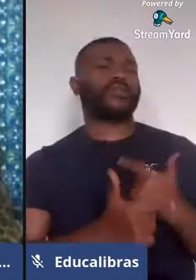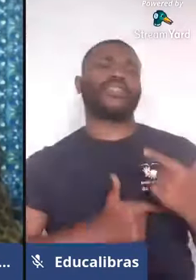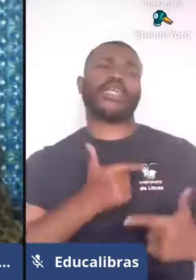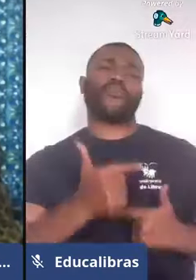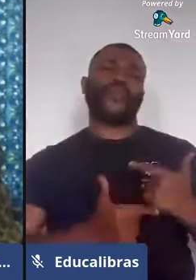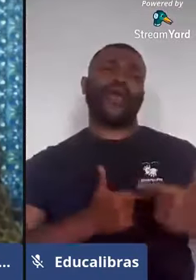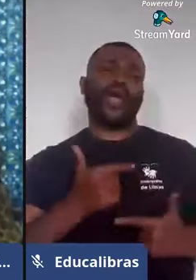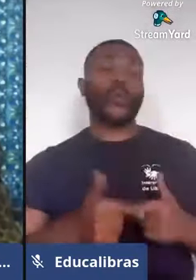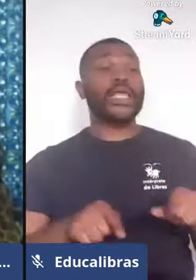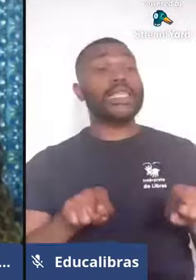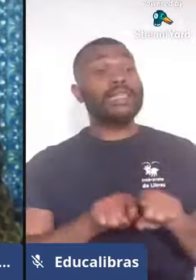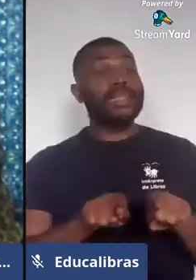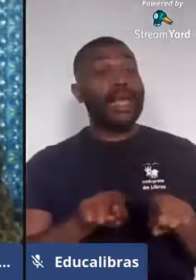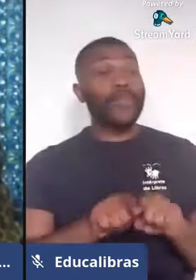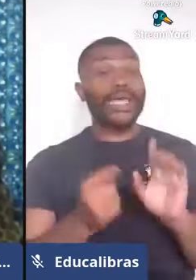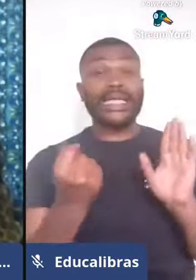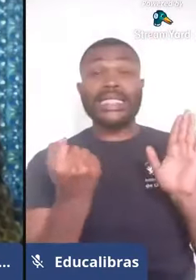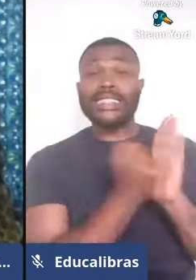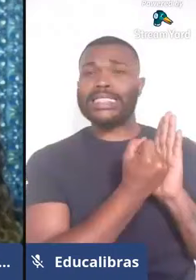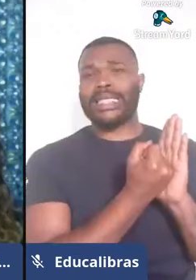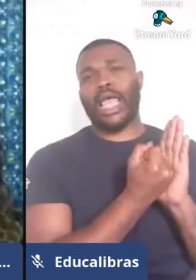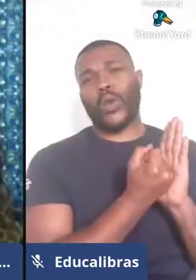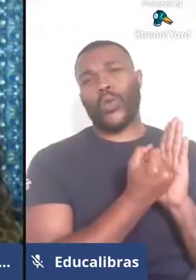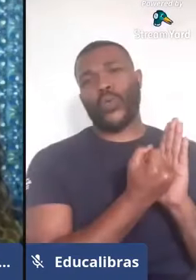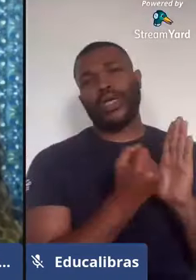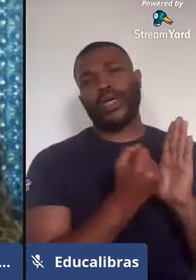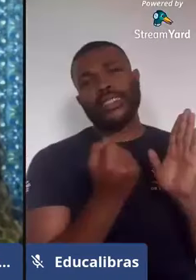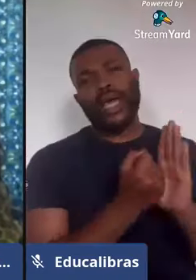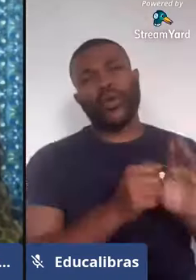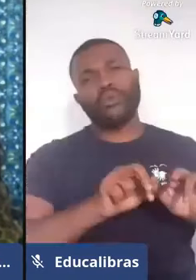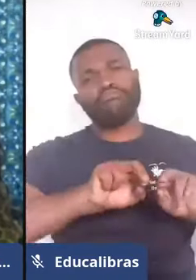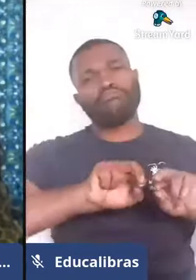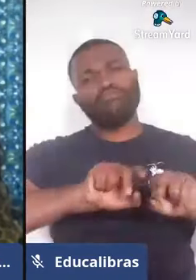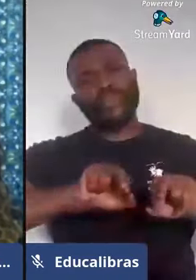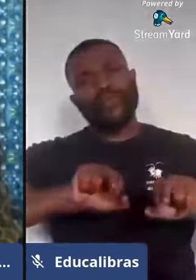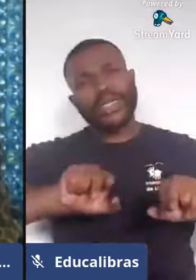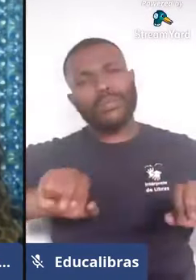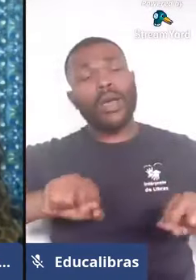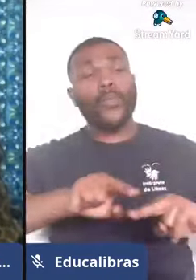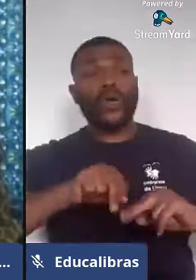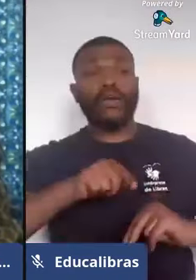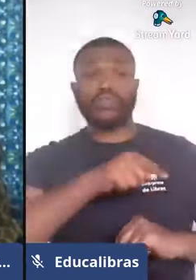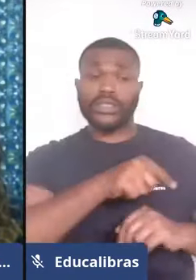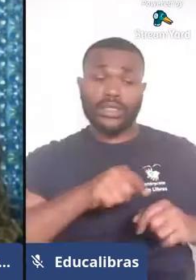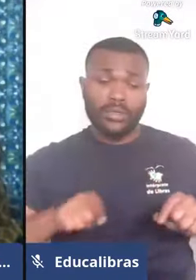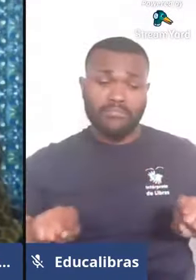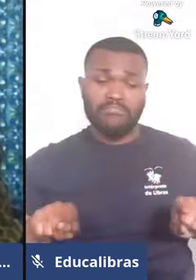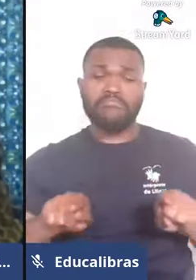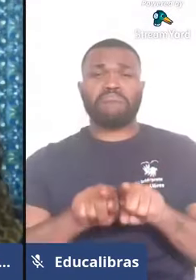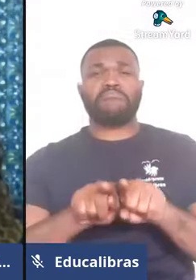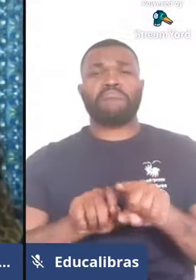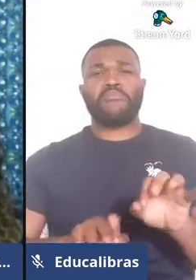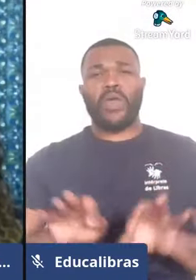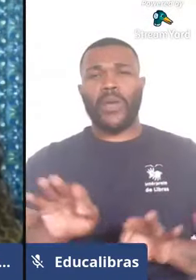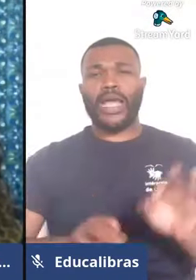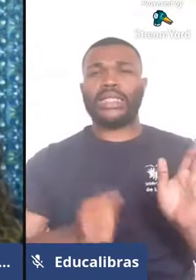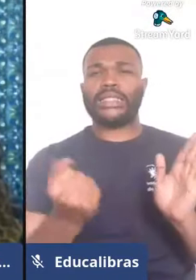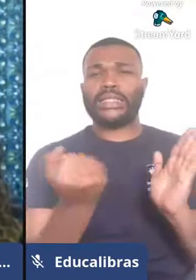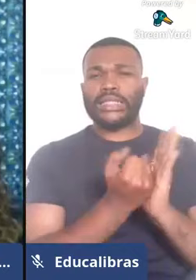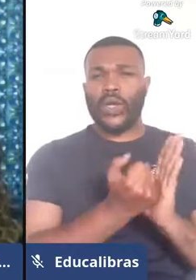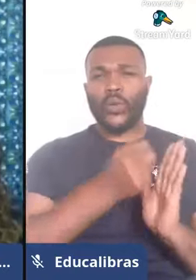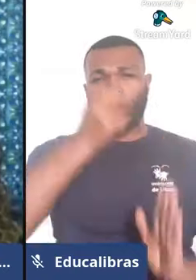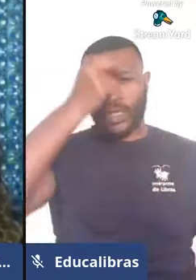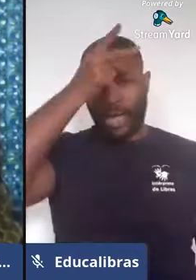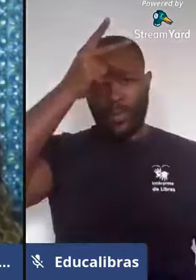Falar do selo, eu acho que eu queria falar só do selo de diversidade, porque vocês são parceiros aí na execução do selo de... Então, a prefeitura ela tem